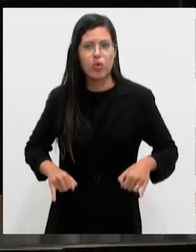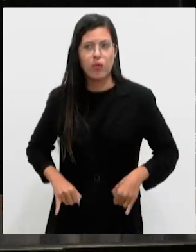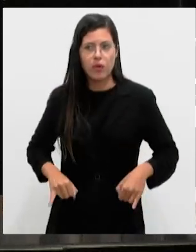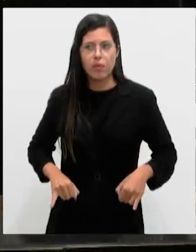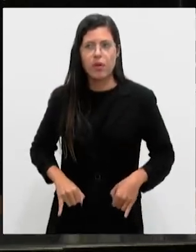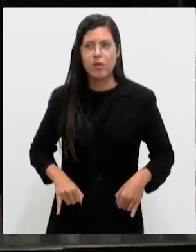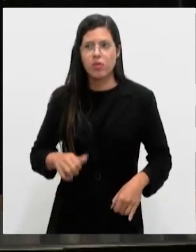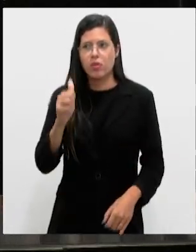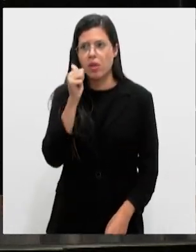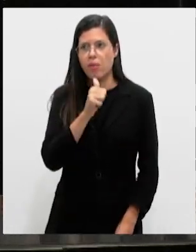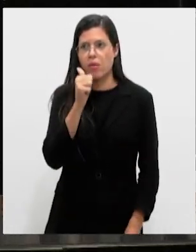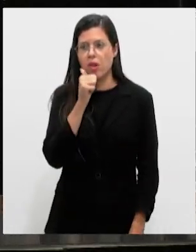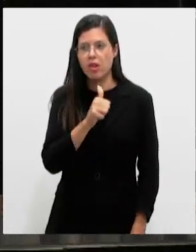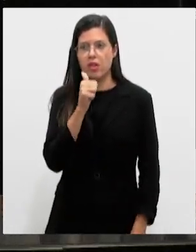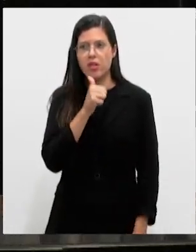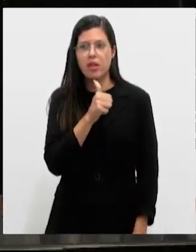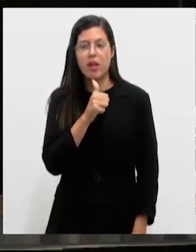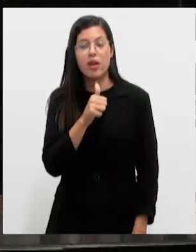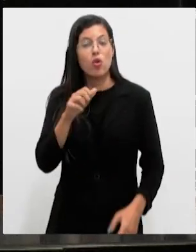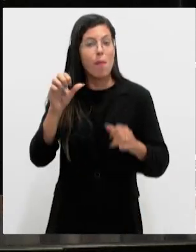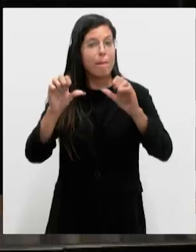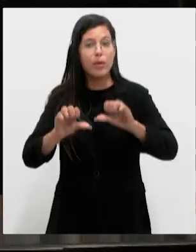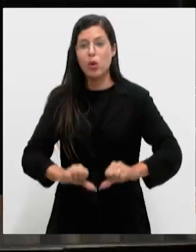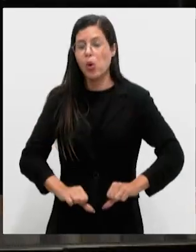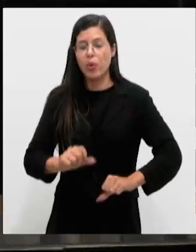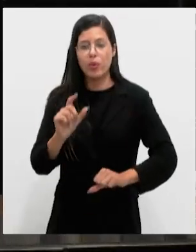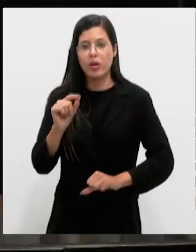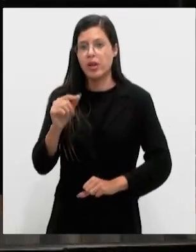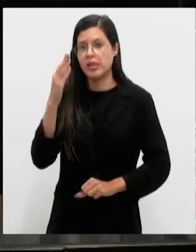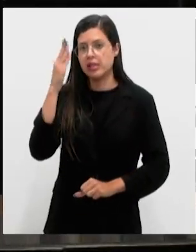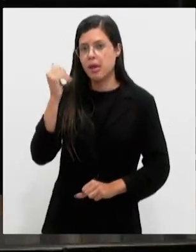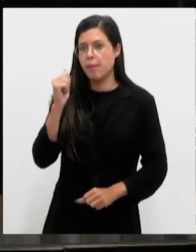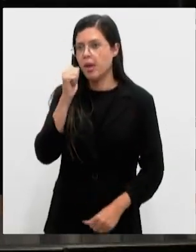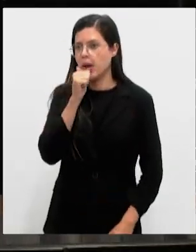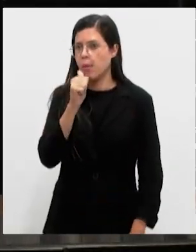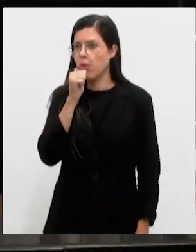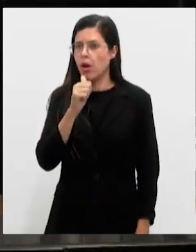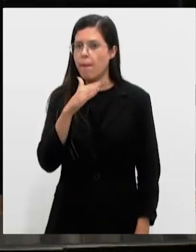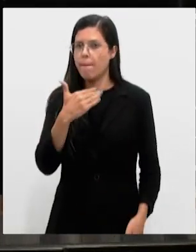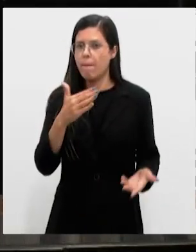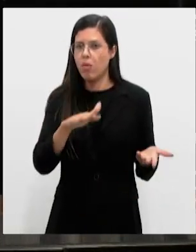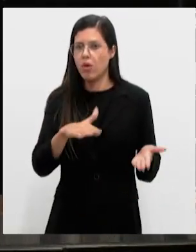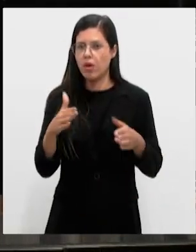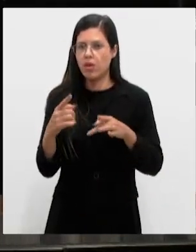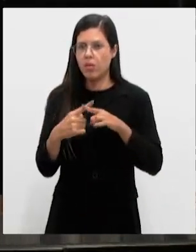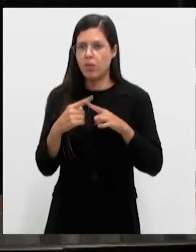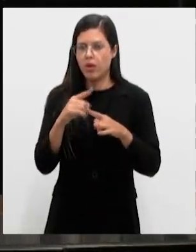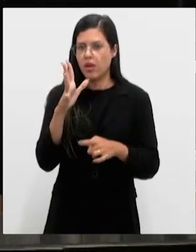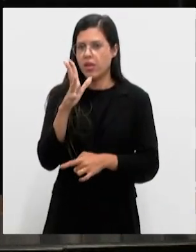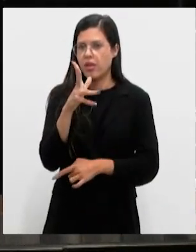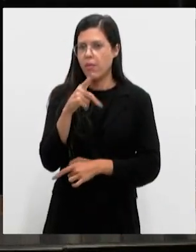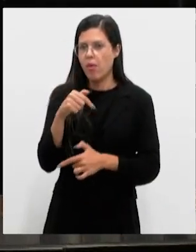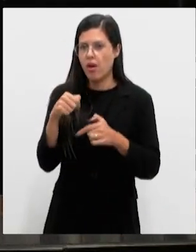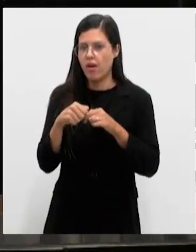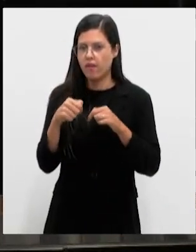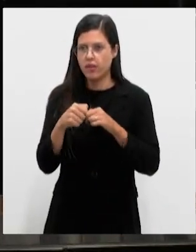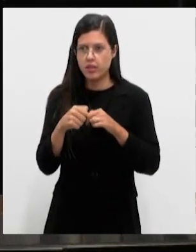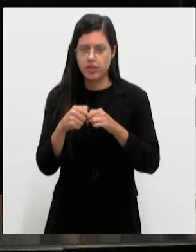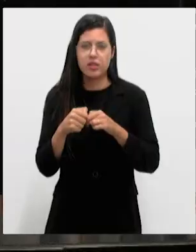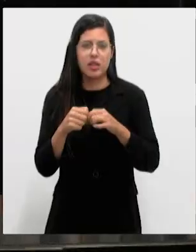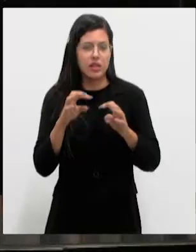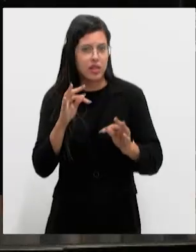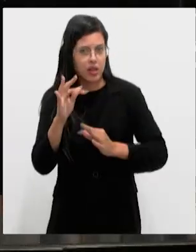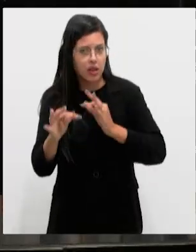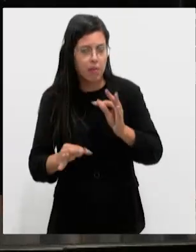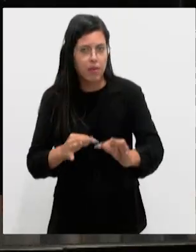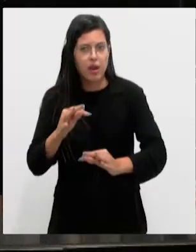que passa por esse tratamento, e o pior ainda, é saber que as mulheres estão morrendo porque demoram a fazer a quimioterapia. Porque depois que encerra